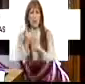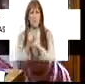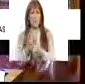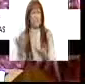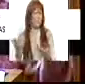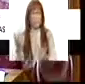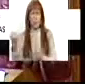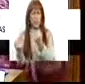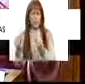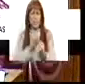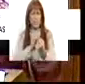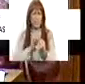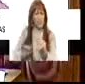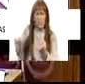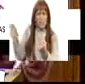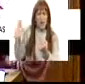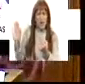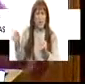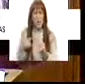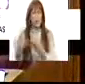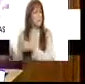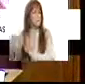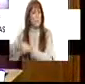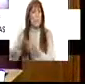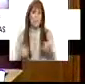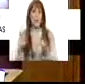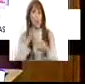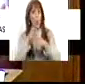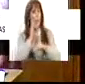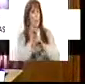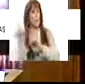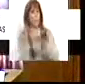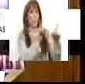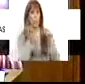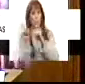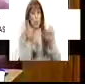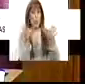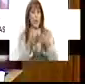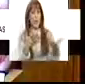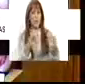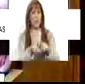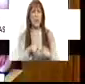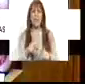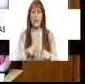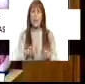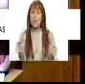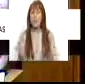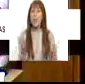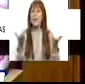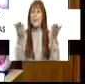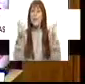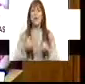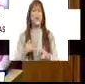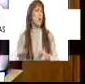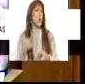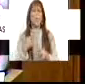transportarem num transporte individual, num carro individual, mas sim continuar a utilização do transporte coletivo. E este fomento, nós